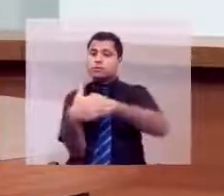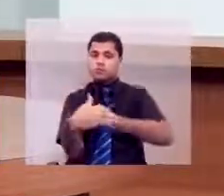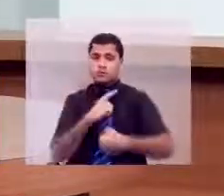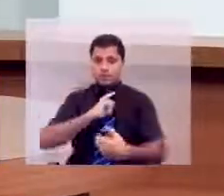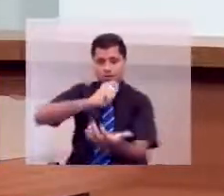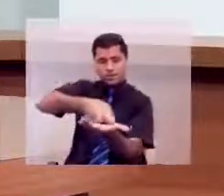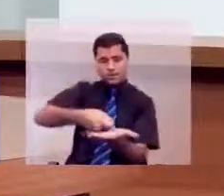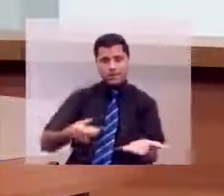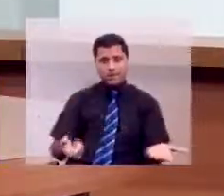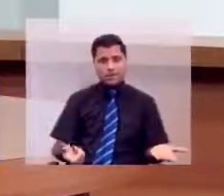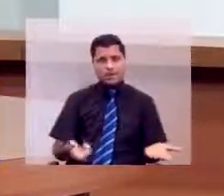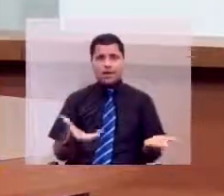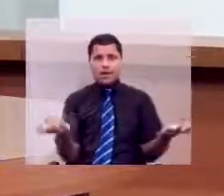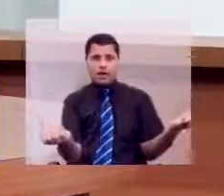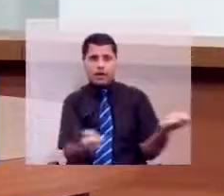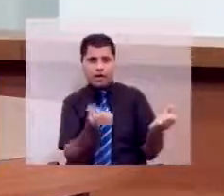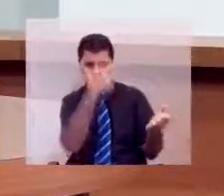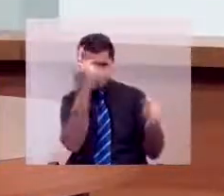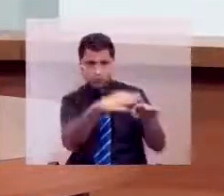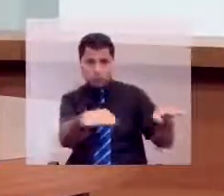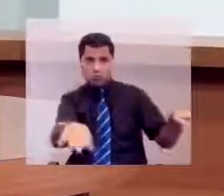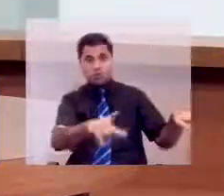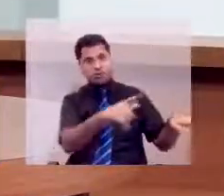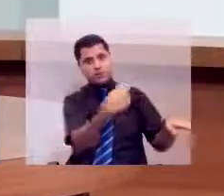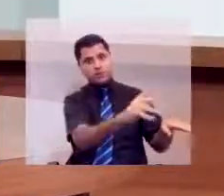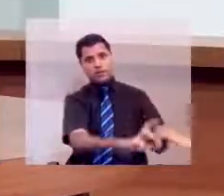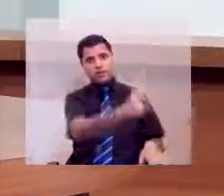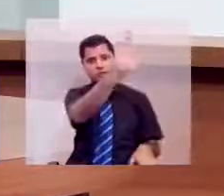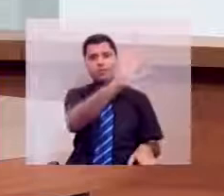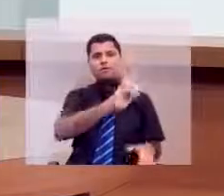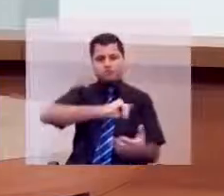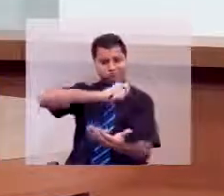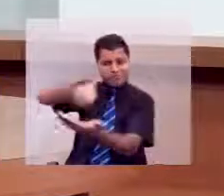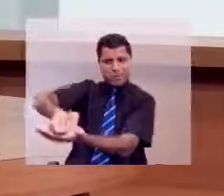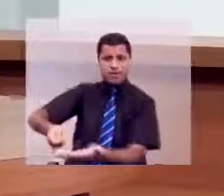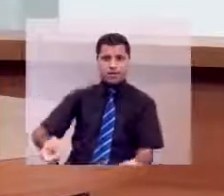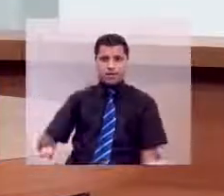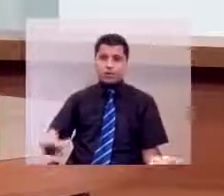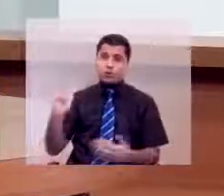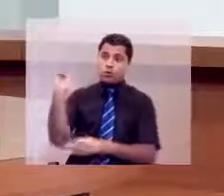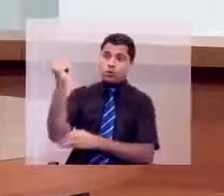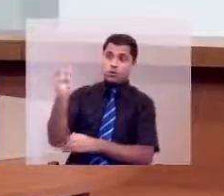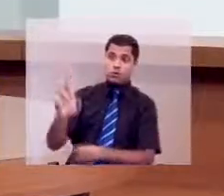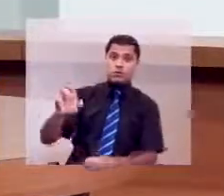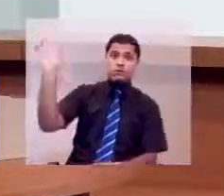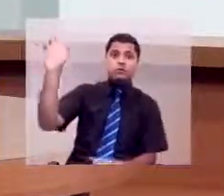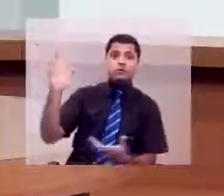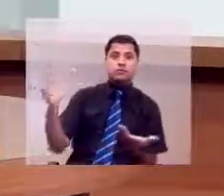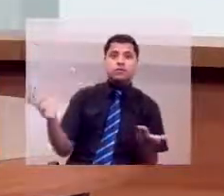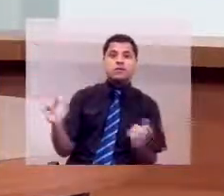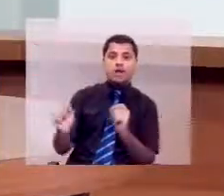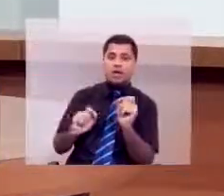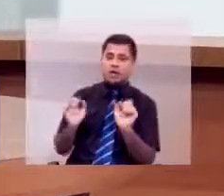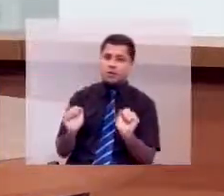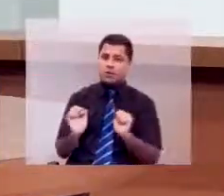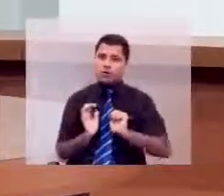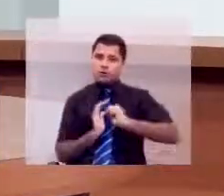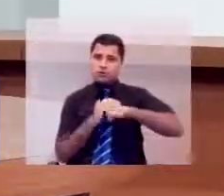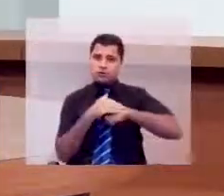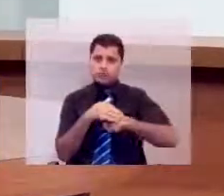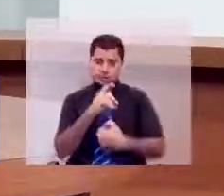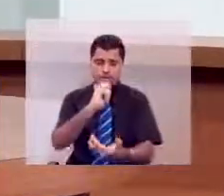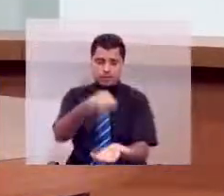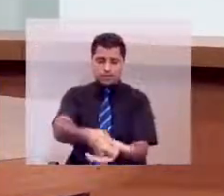donos de estacionamento, é lógico que os donos de hotéis querem, de forma disfarçada,